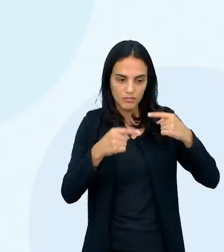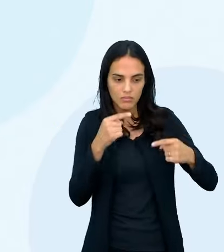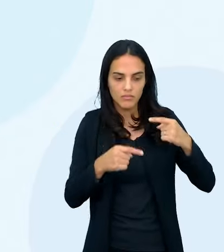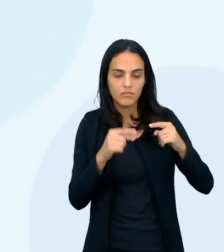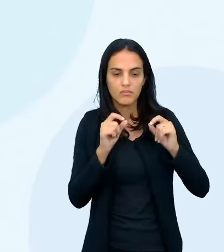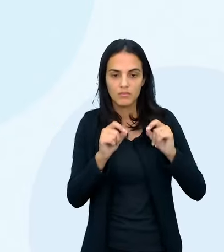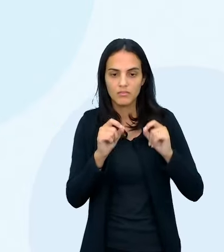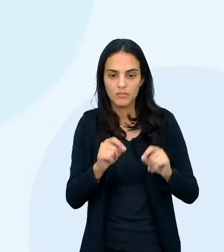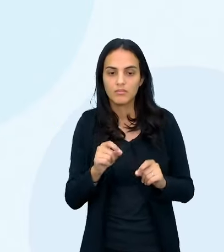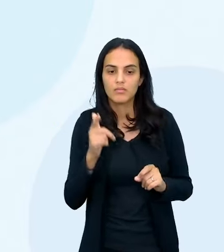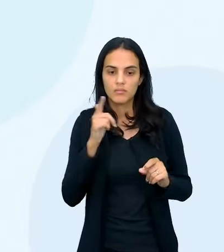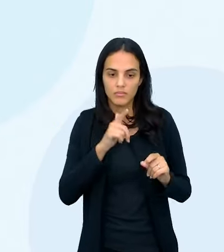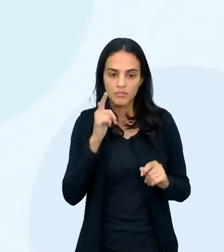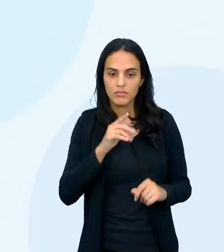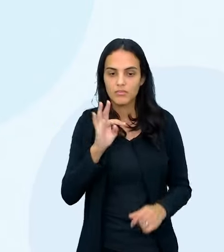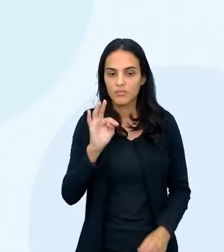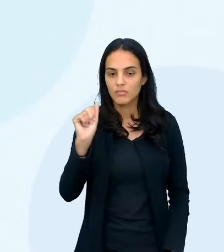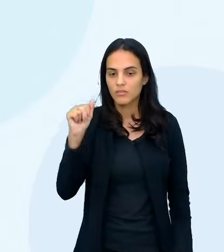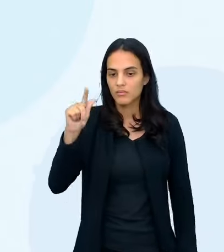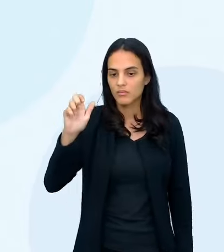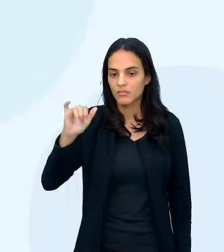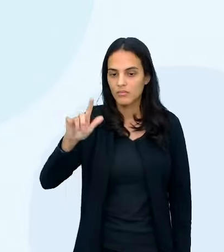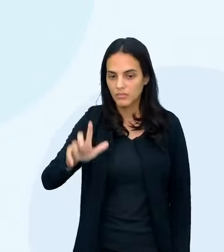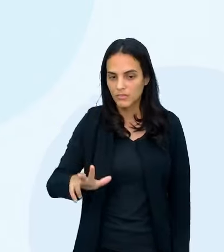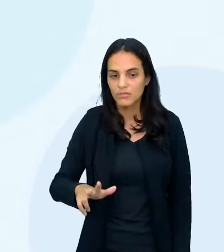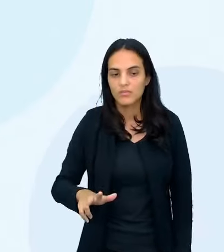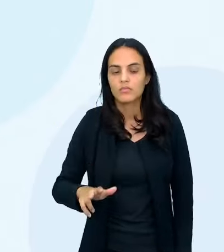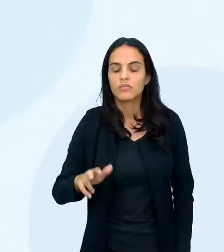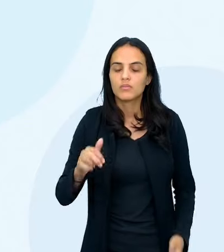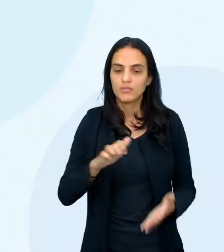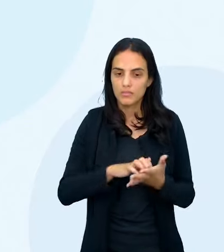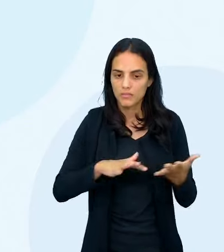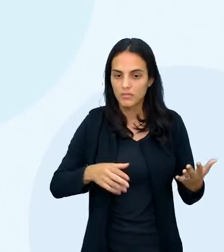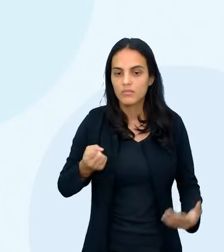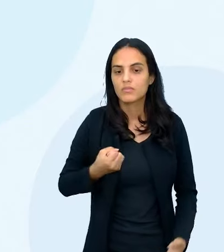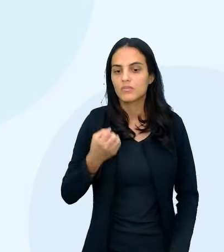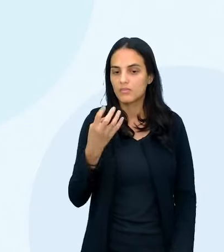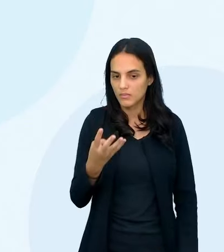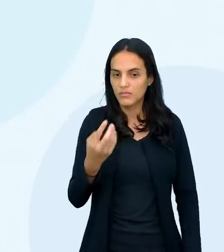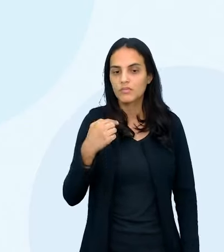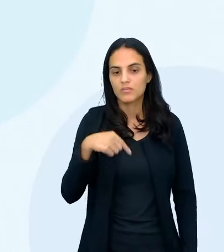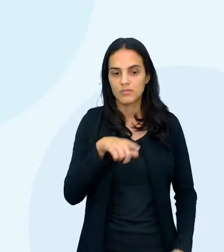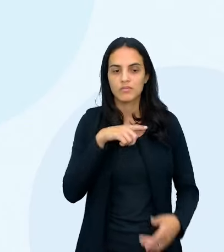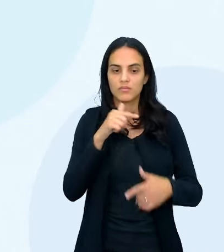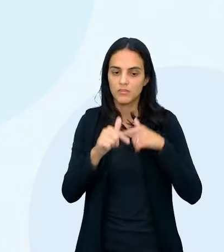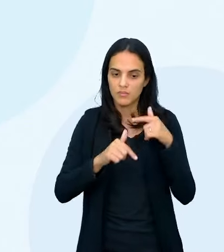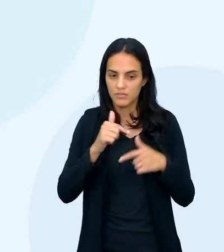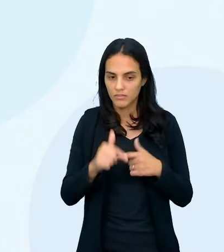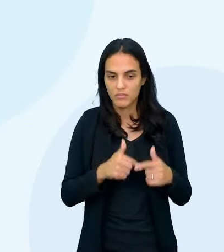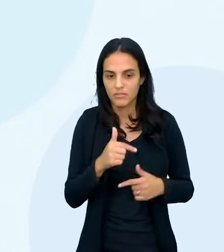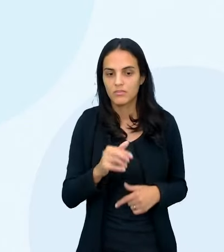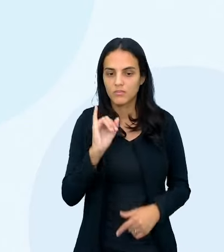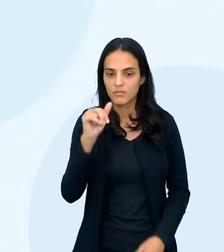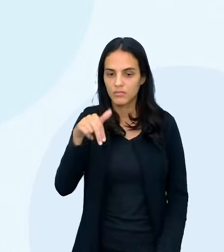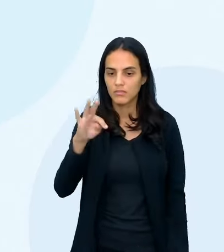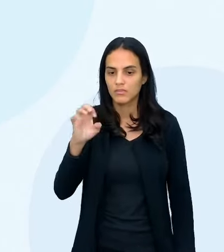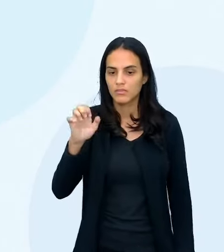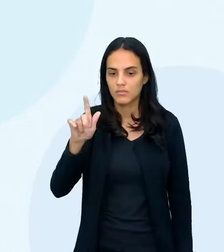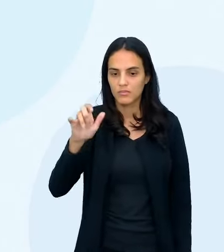é patrimônio tangível e intangível, lembrando que na atividade 4 desse componente a gente vai trabalhar com patrimônio intangível,